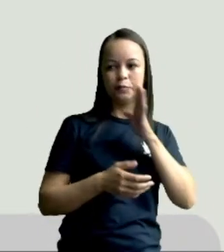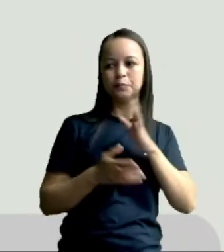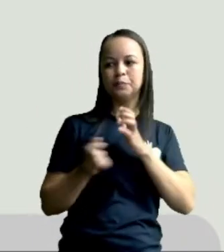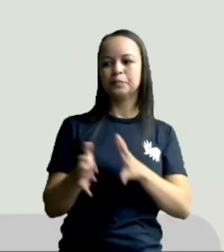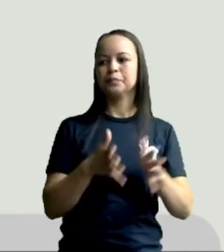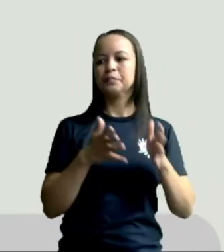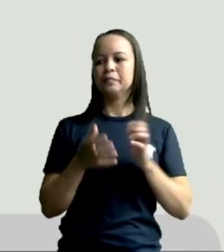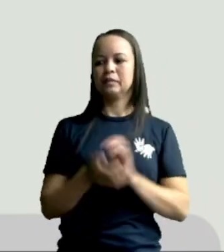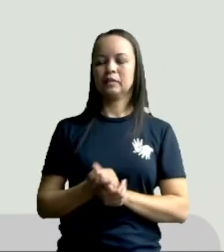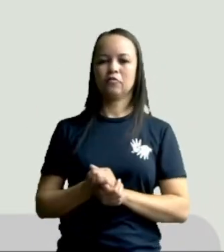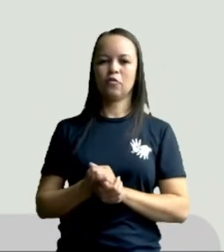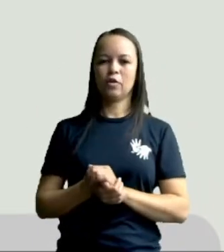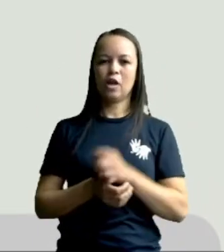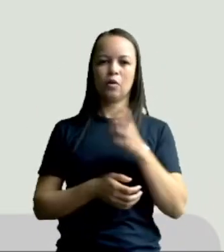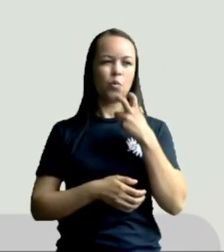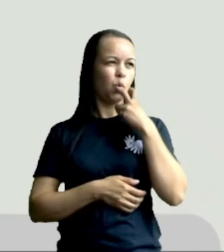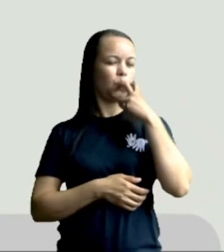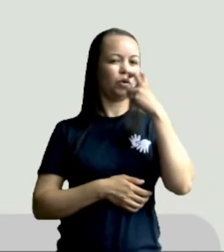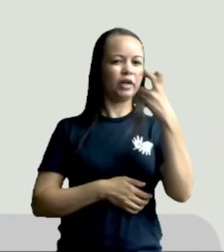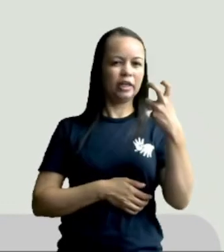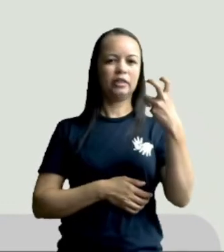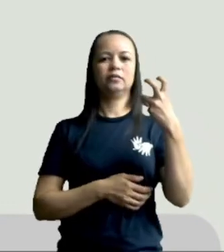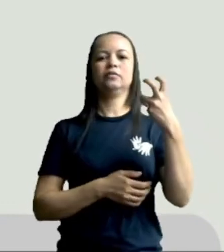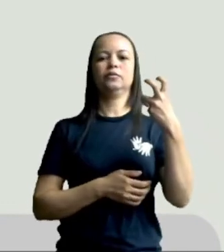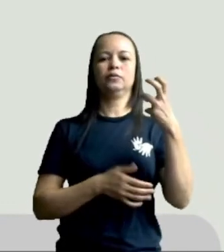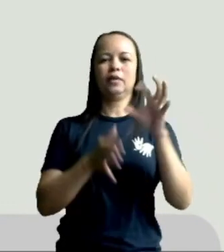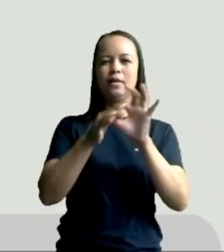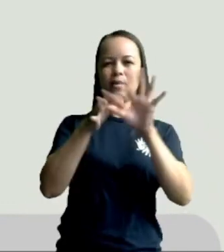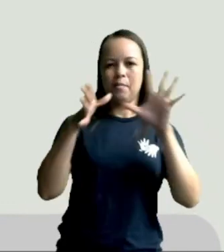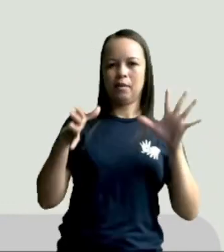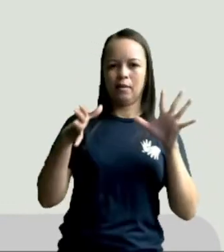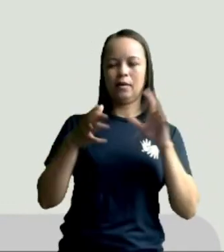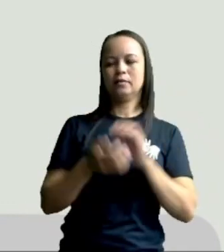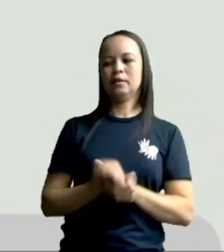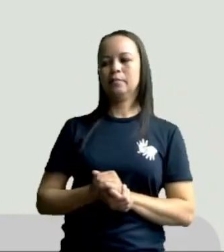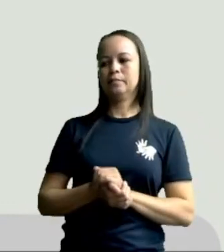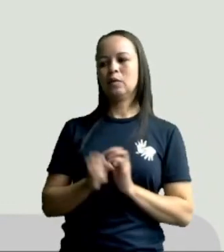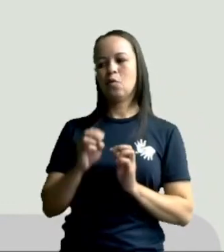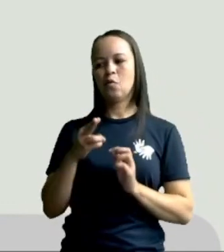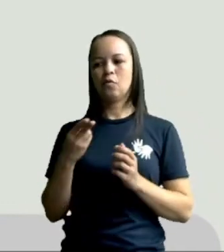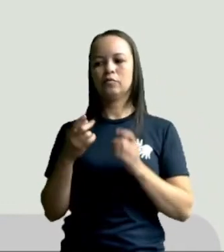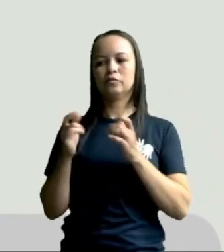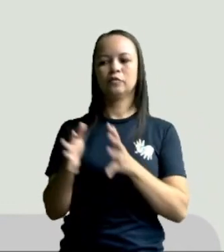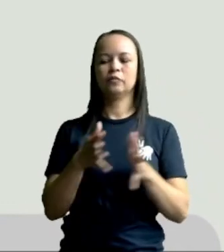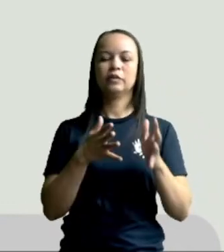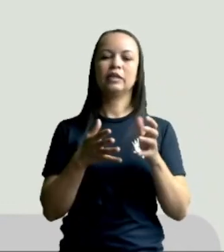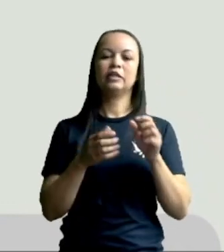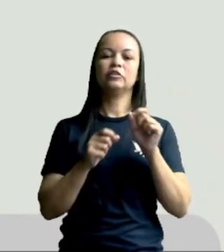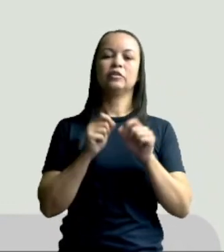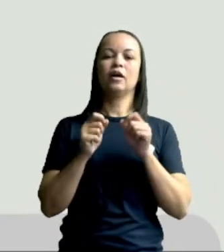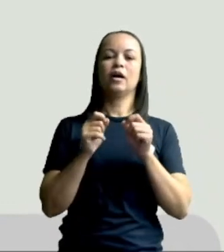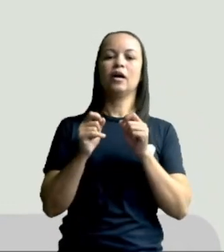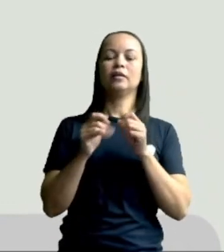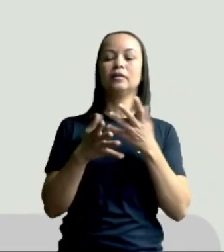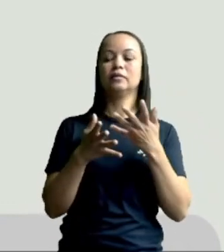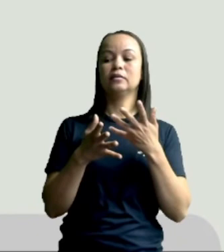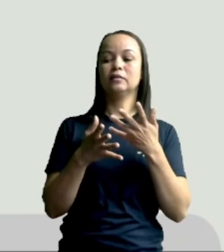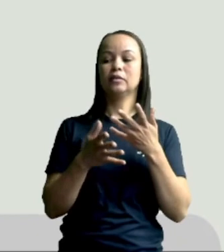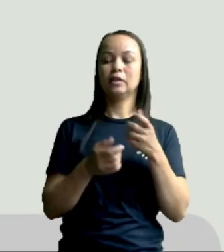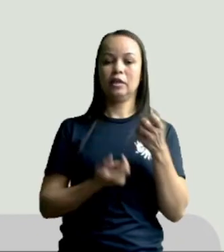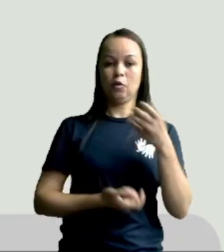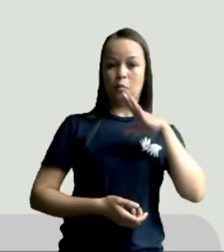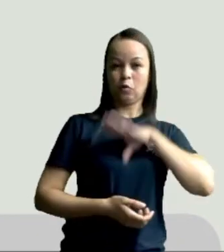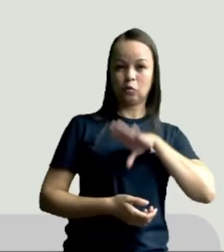foi o endividamento do país, já que Portugal cobrou 2 milhões de libras do Brasil como